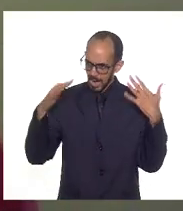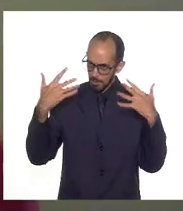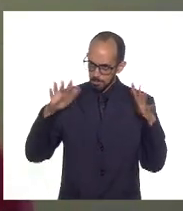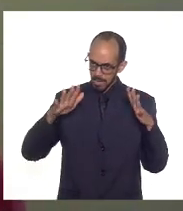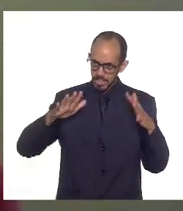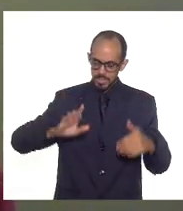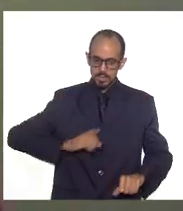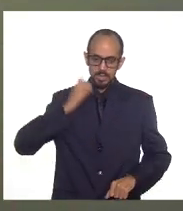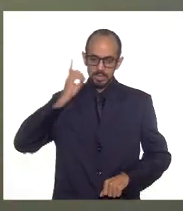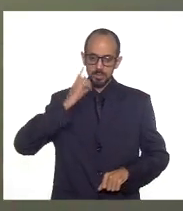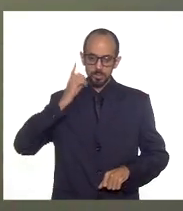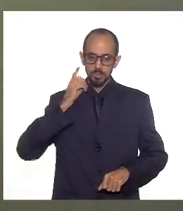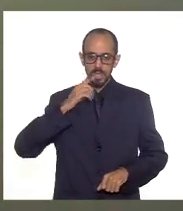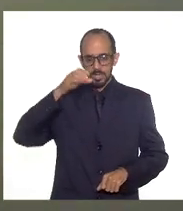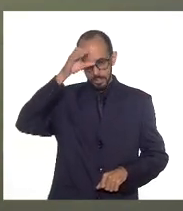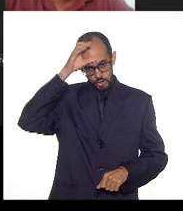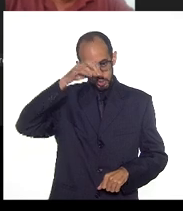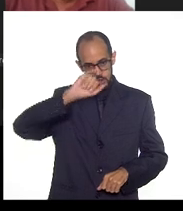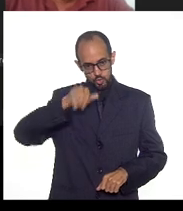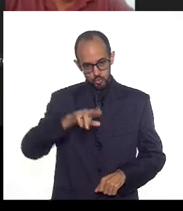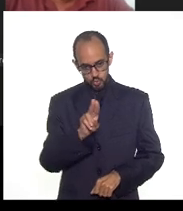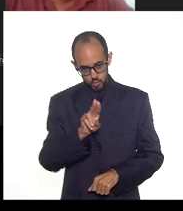da autora, deputada Tia Ju.